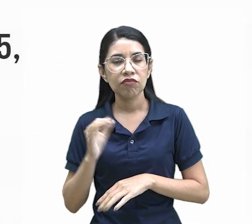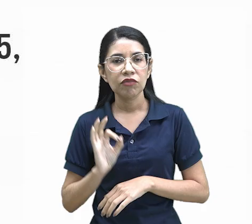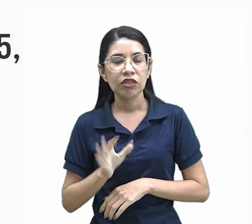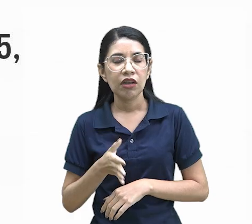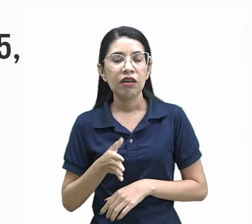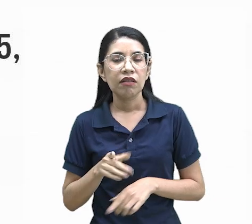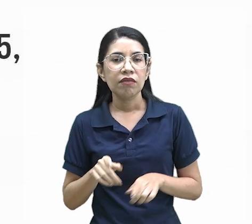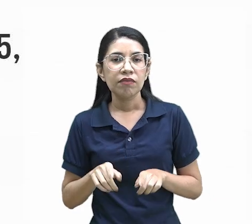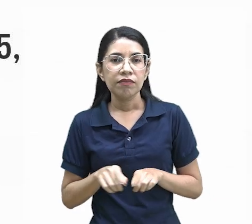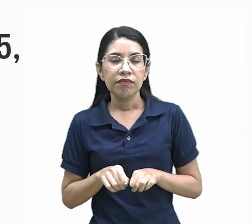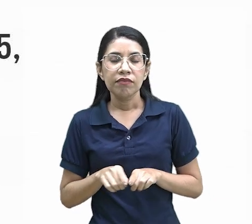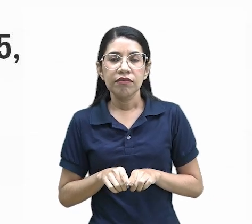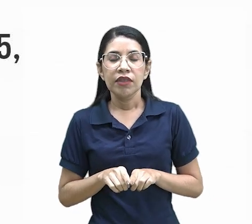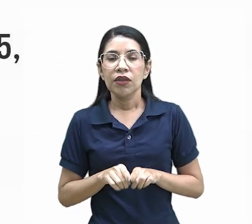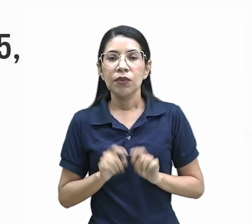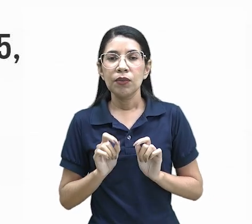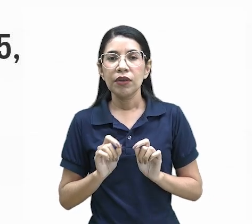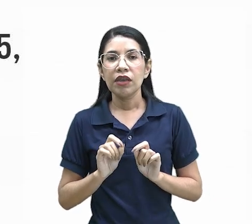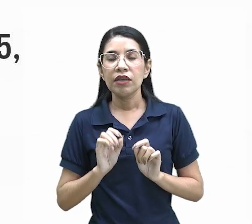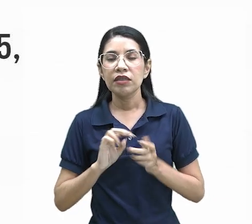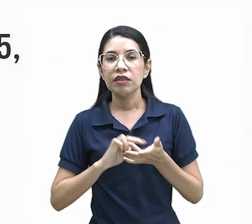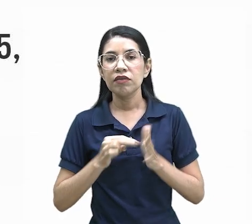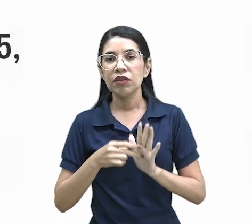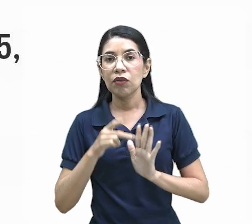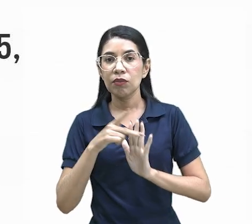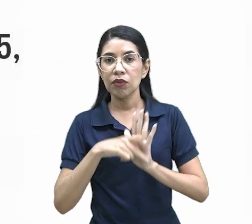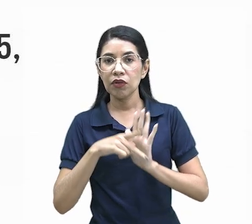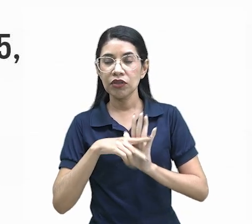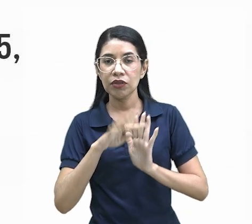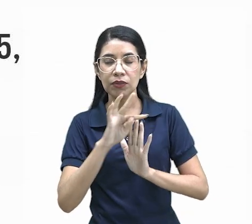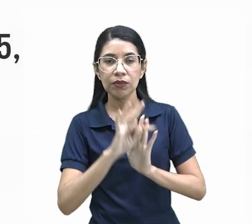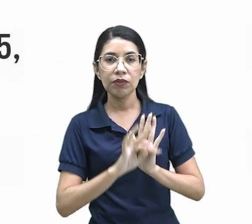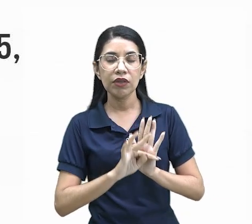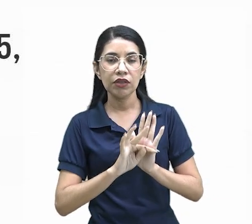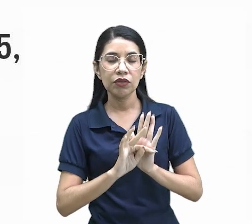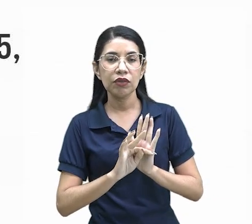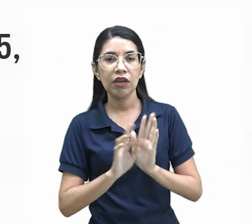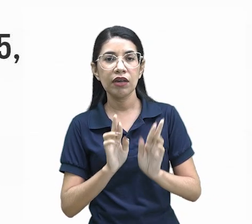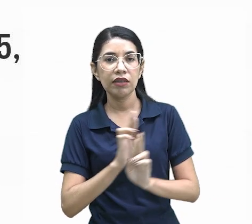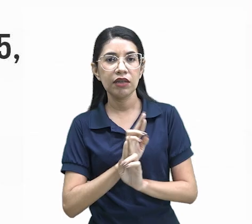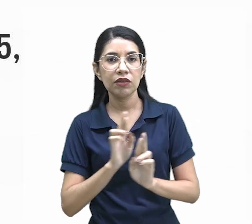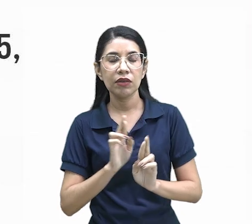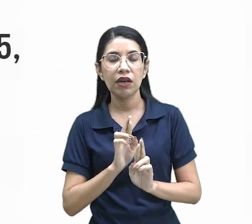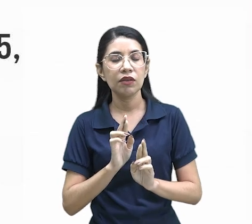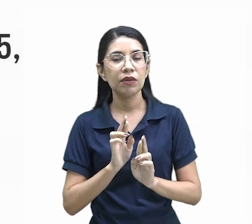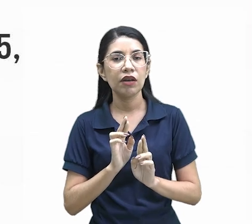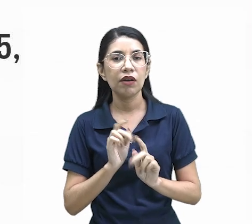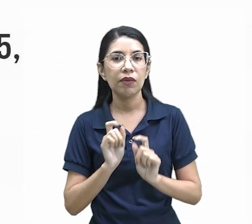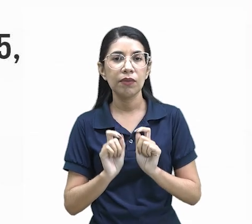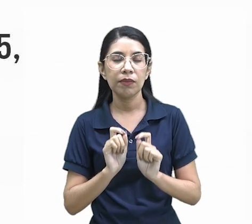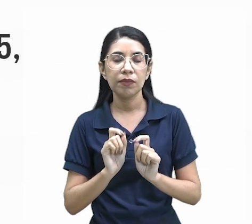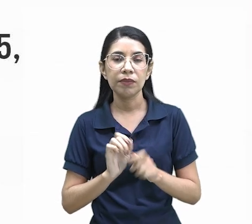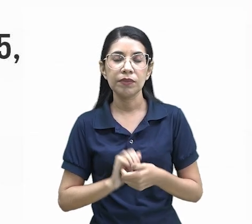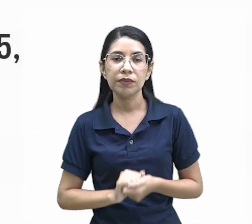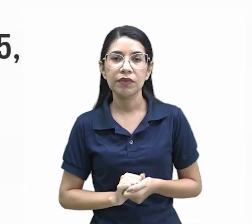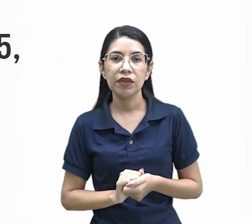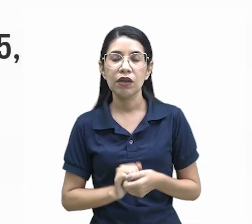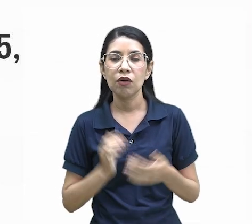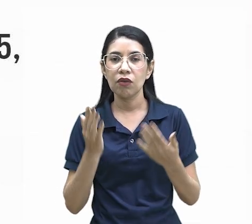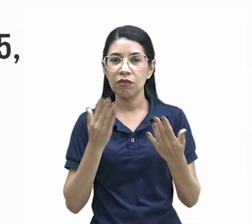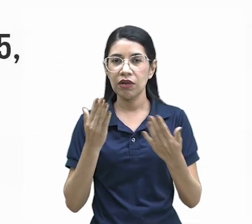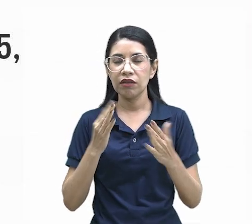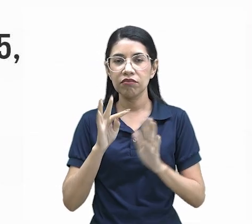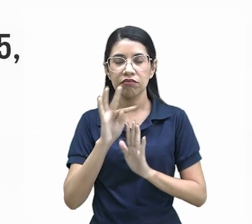aulas, o que seria esse projeto de texto, quando nós falamos ali, comparamos esse nosso texto